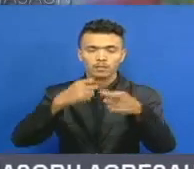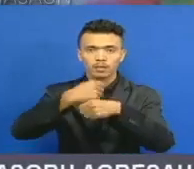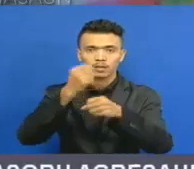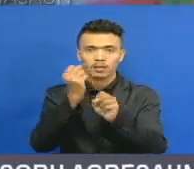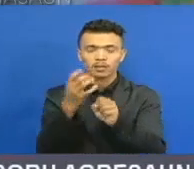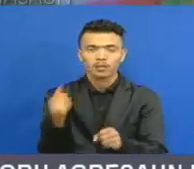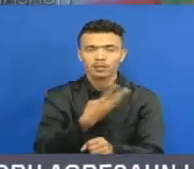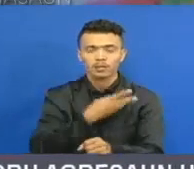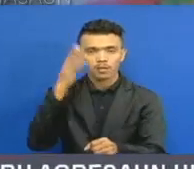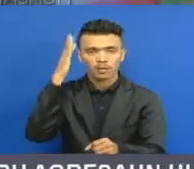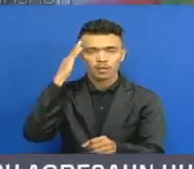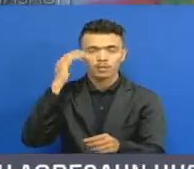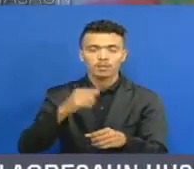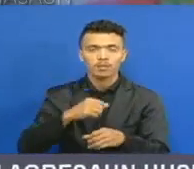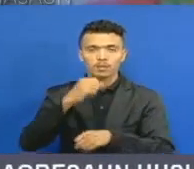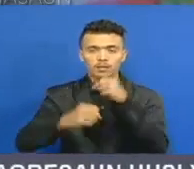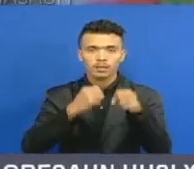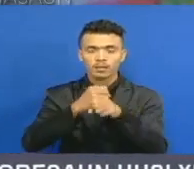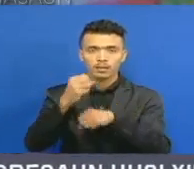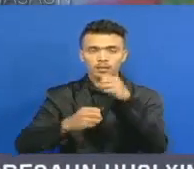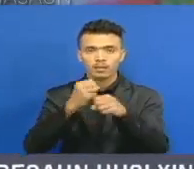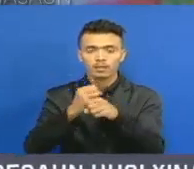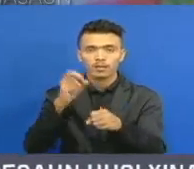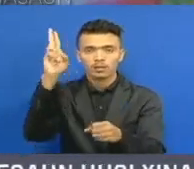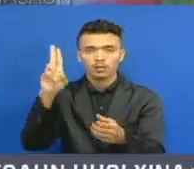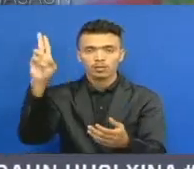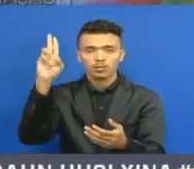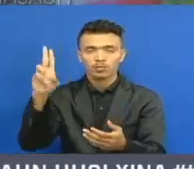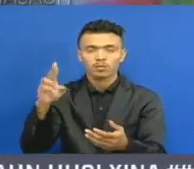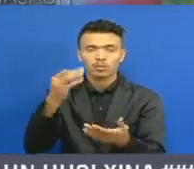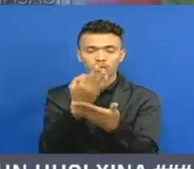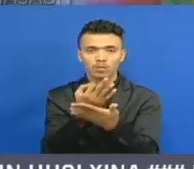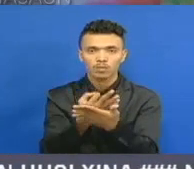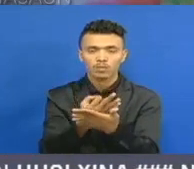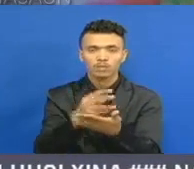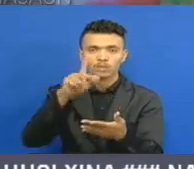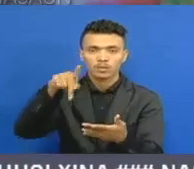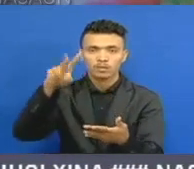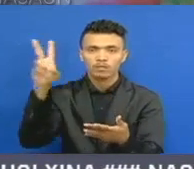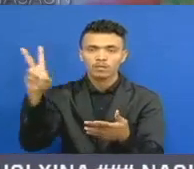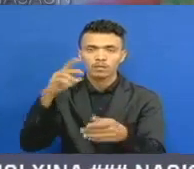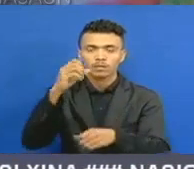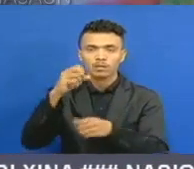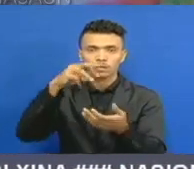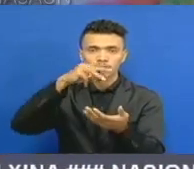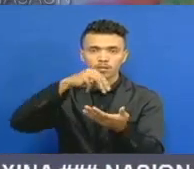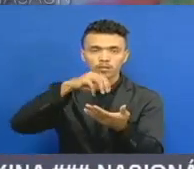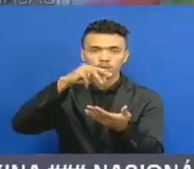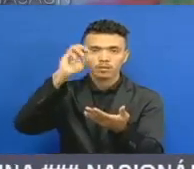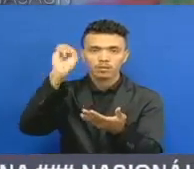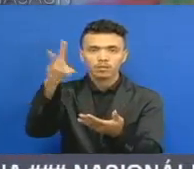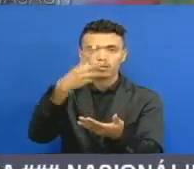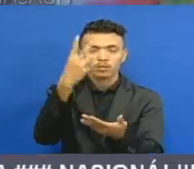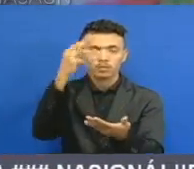que cada ano, se a gente gasta os 10 milhões de 20 milhões, cada ano, a gente fala